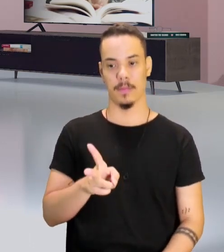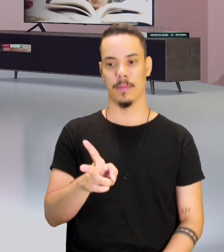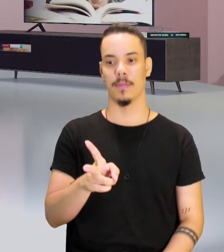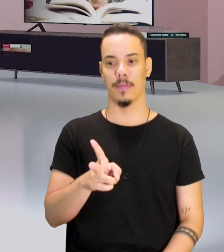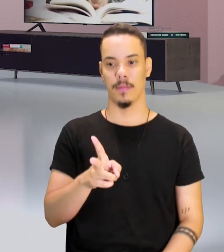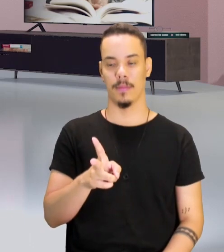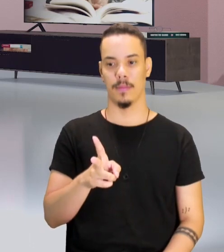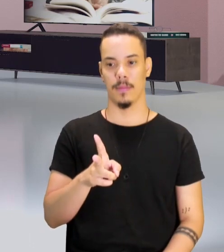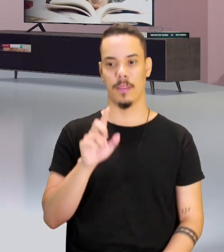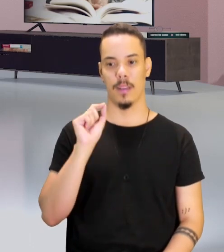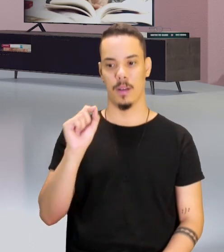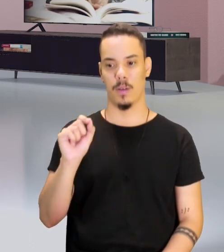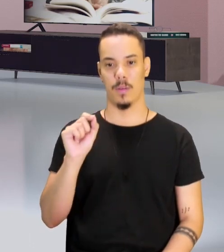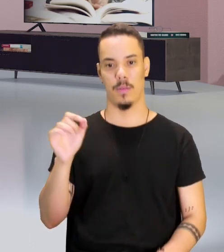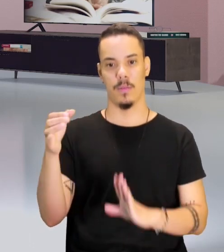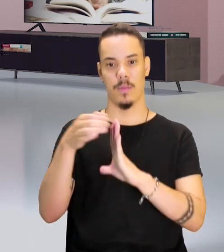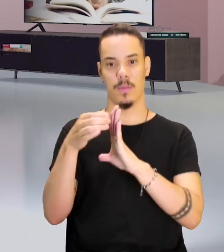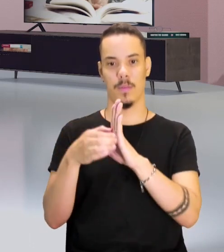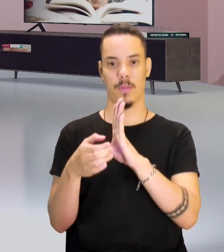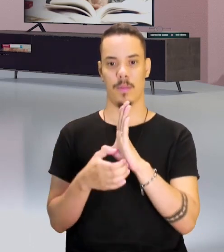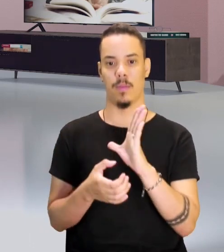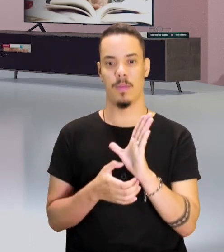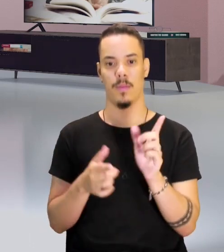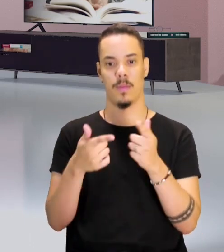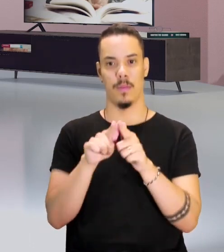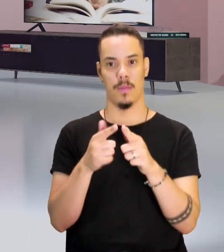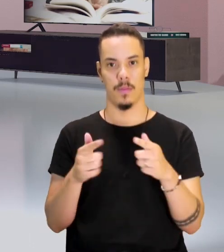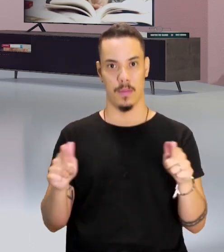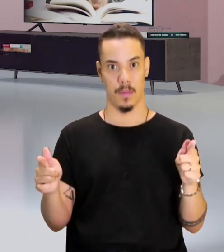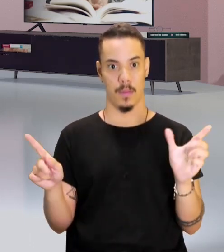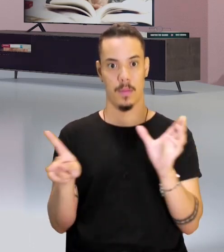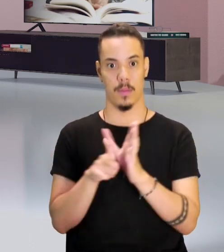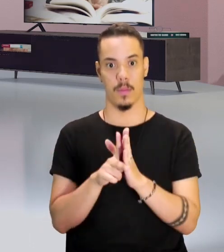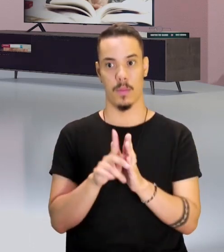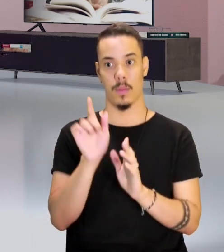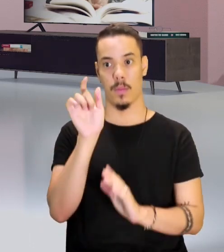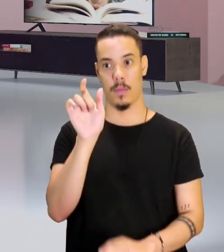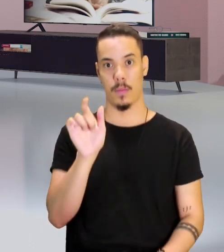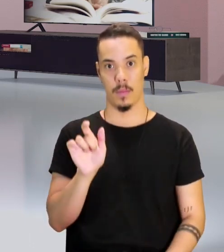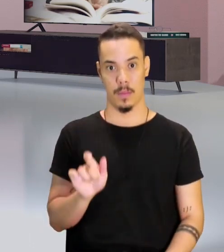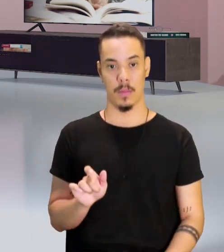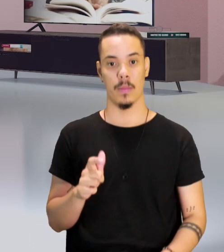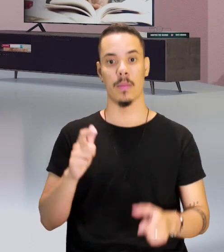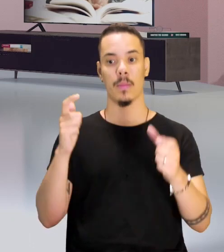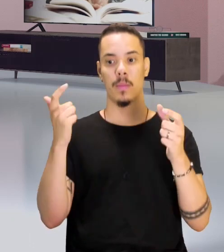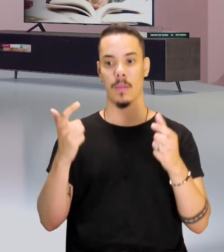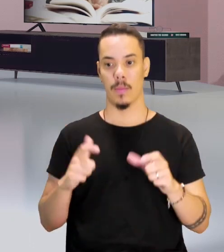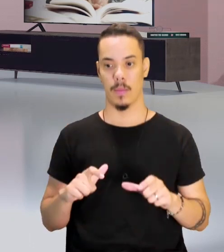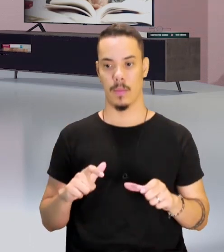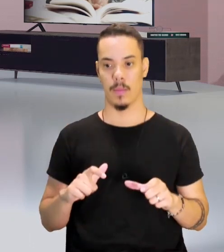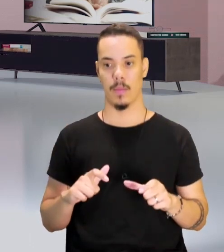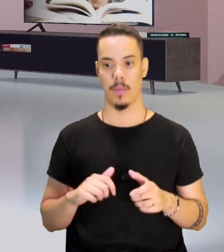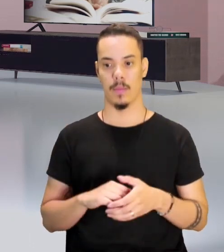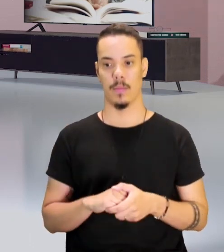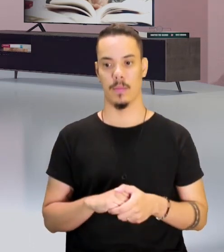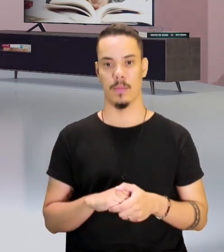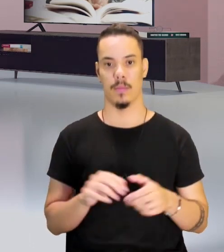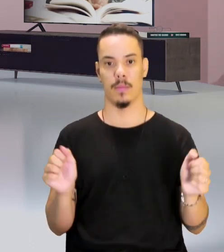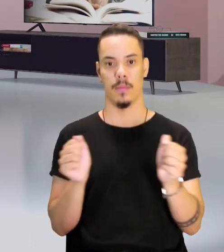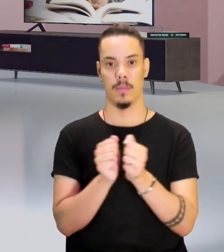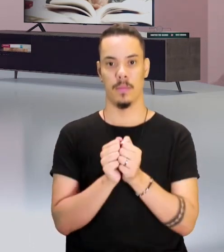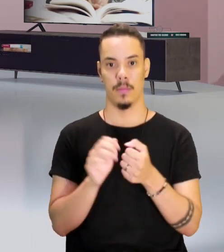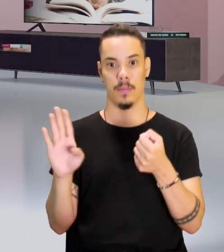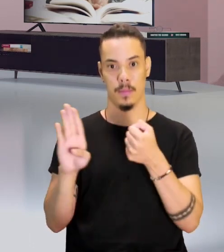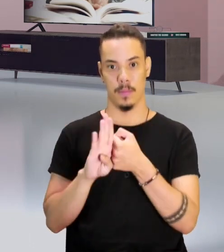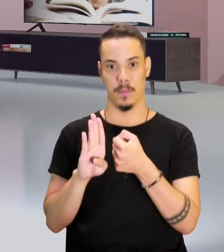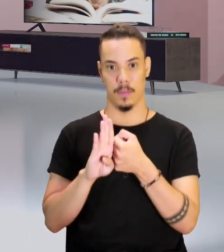aqui a classe gramatical, isso, a classe de palavras, diretamente com o